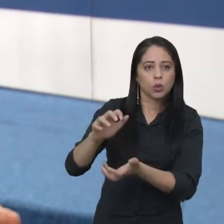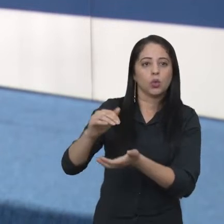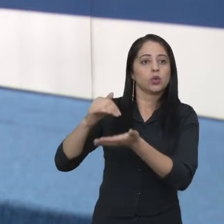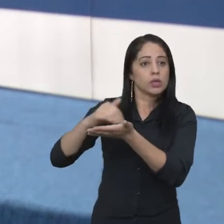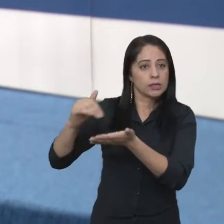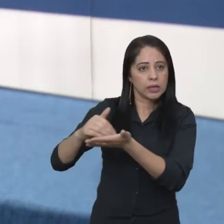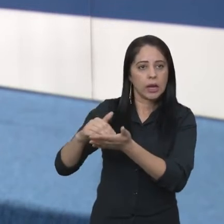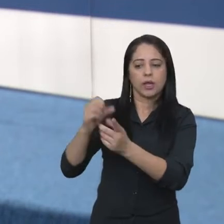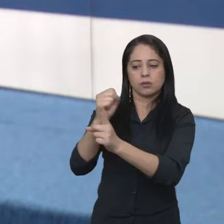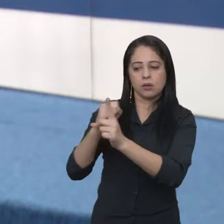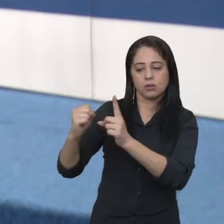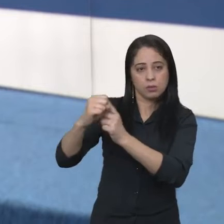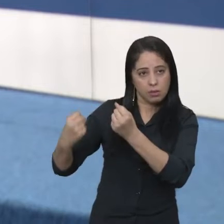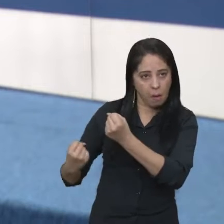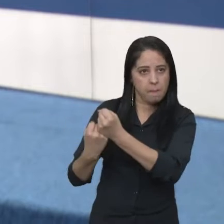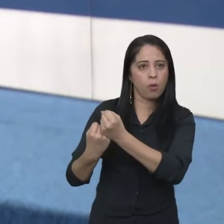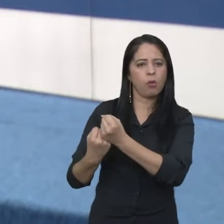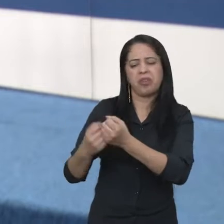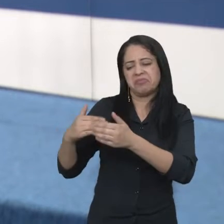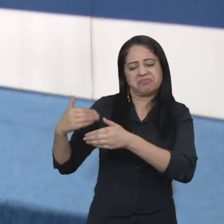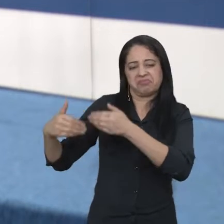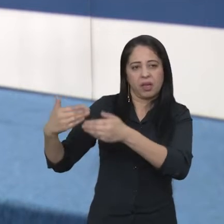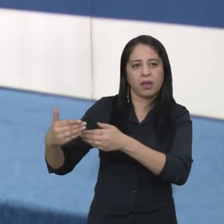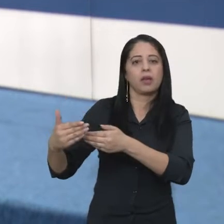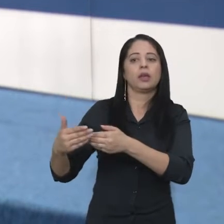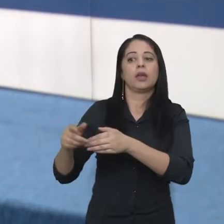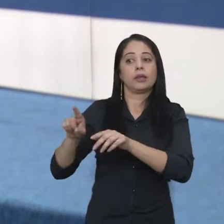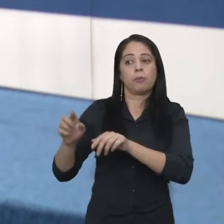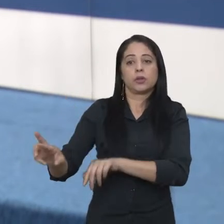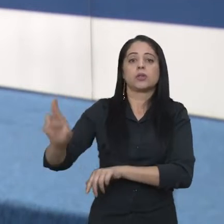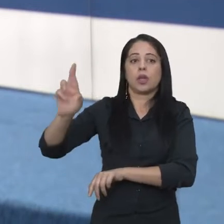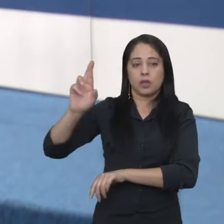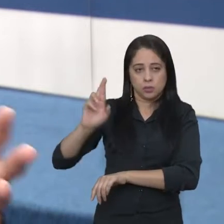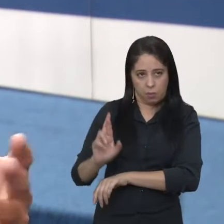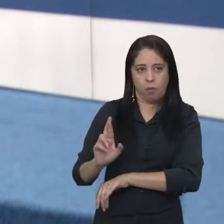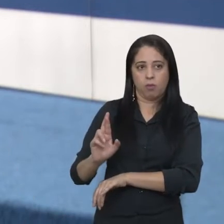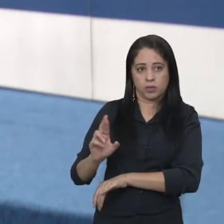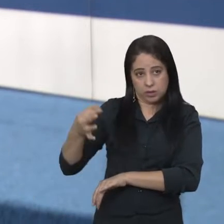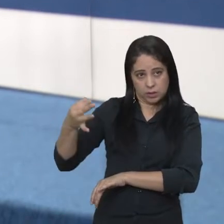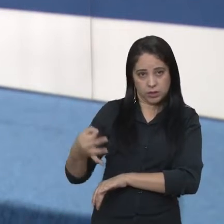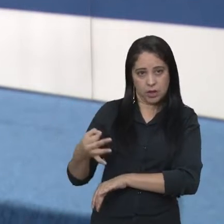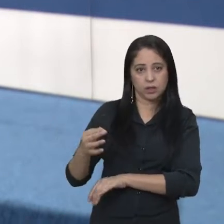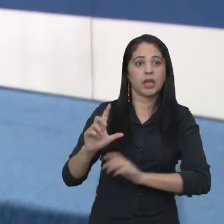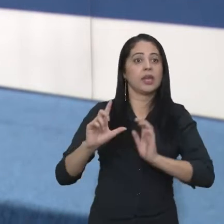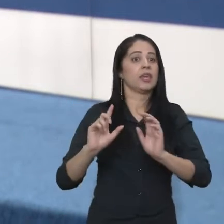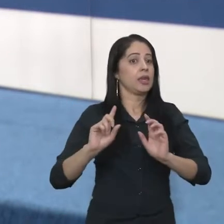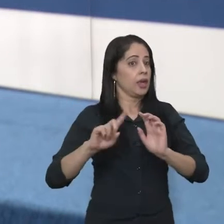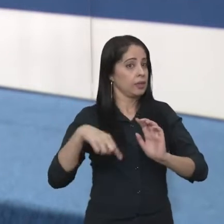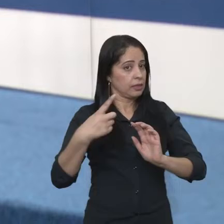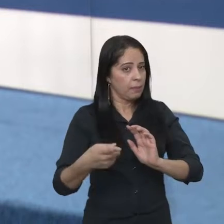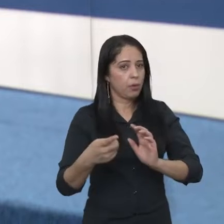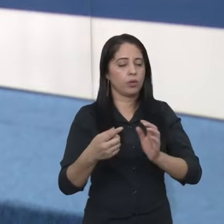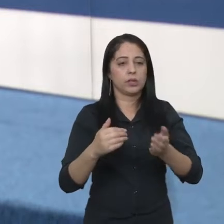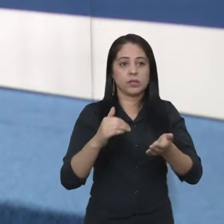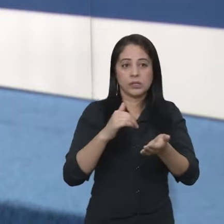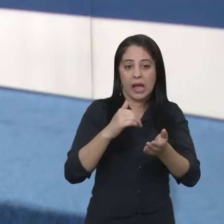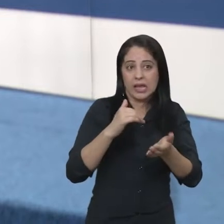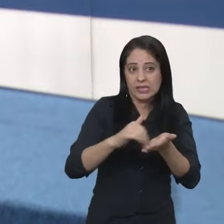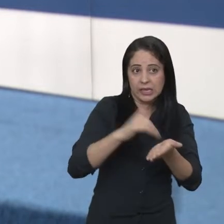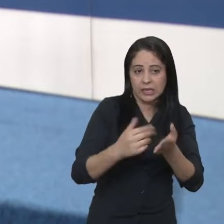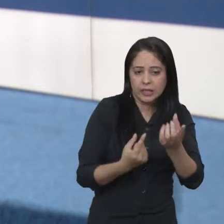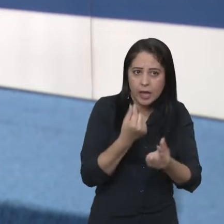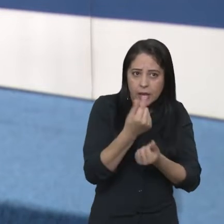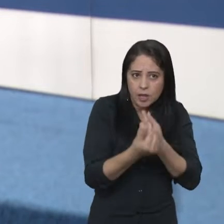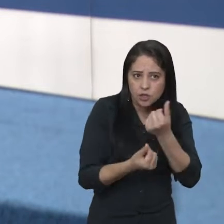do Idoso é encaminhado à Secretaria de Assistência Social e assim por diante. Eles vão nos retornar com a resposta deles e aí